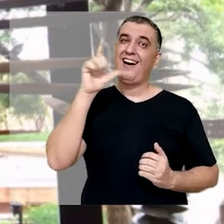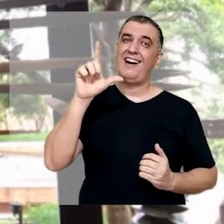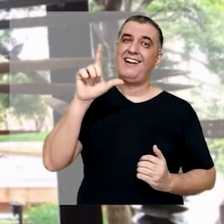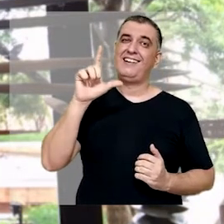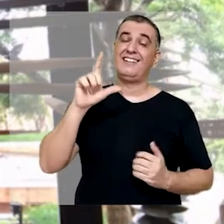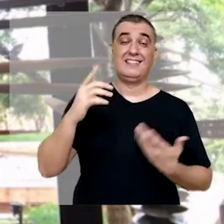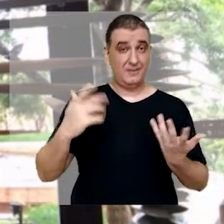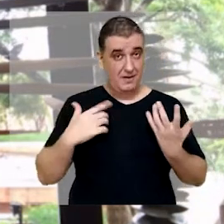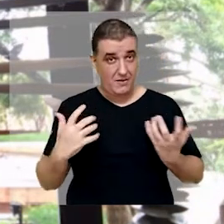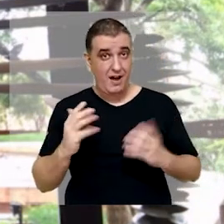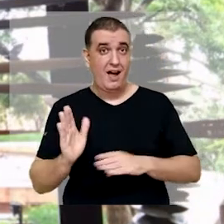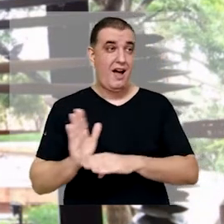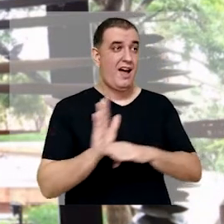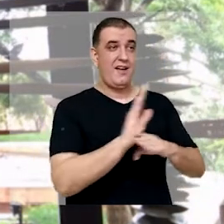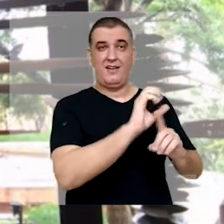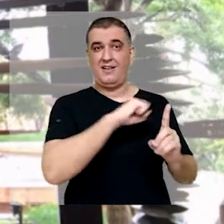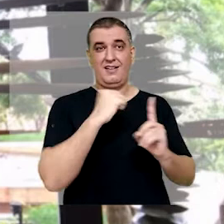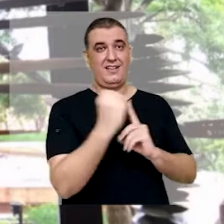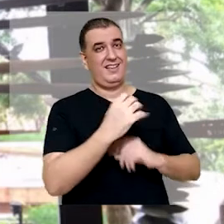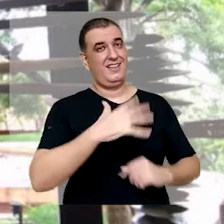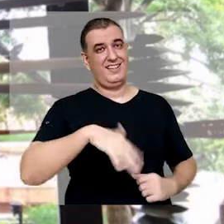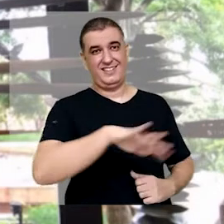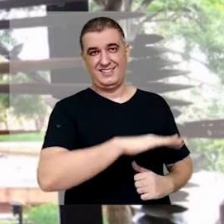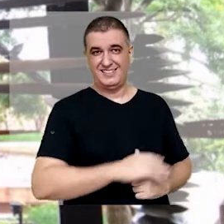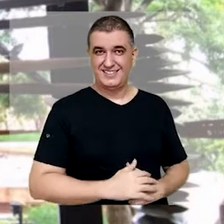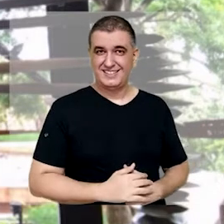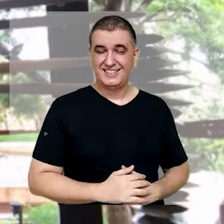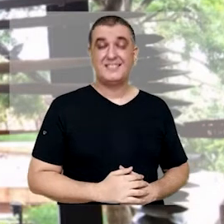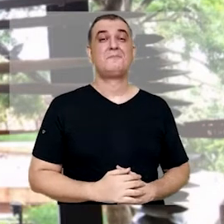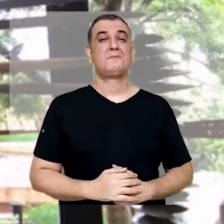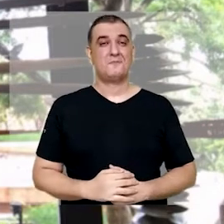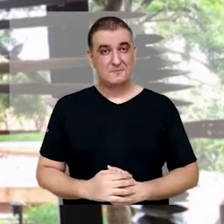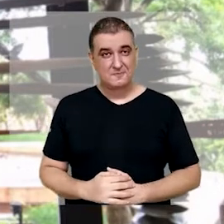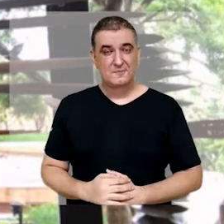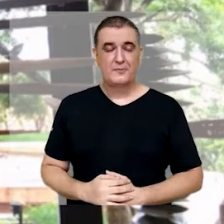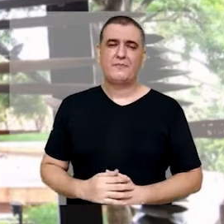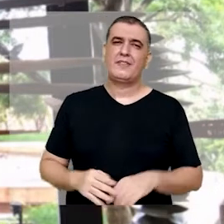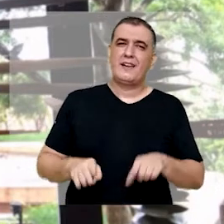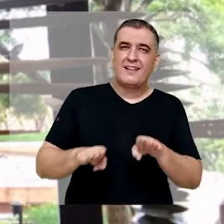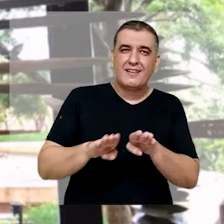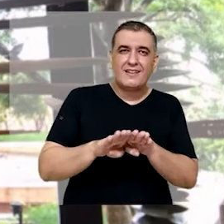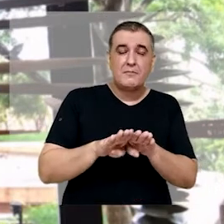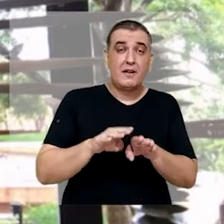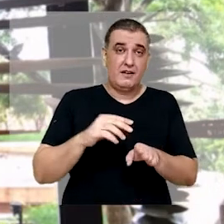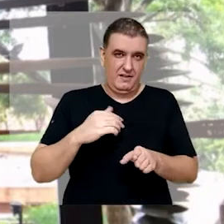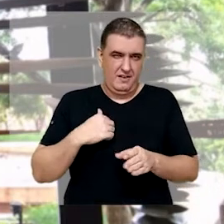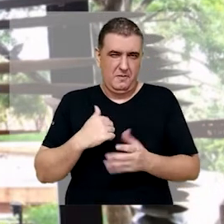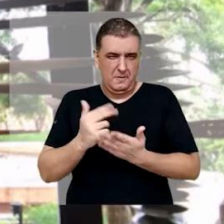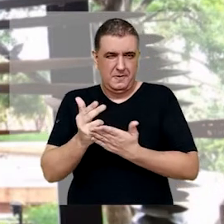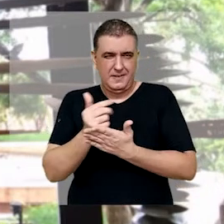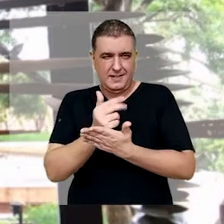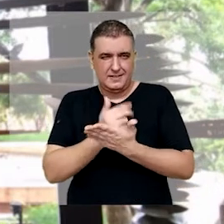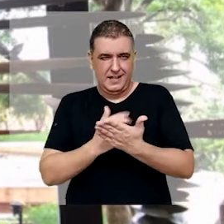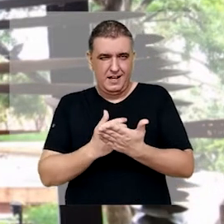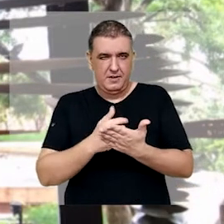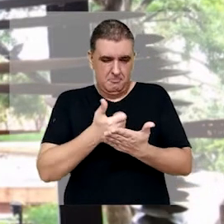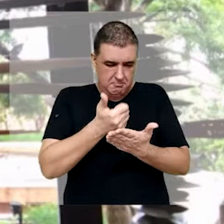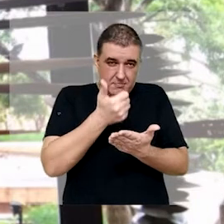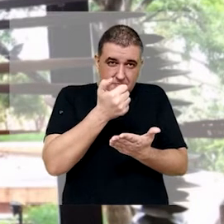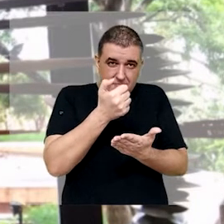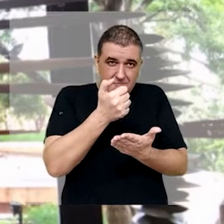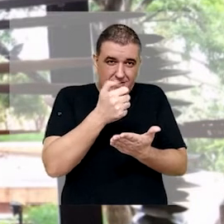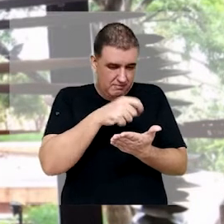estes participantes, não há erros, não se erra. Inclusive, o desenho é feito com